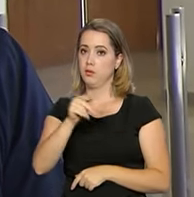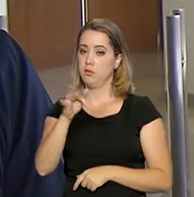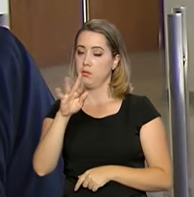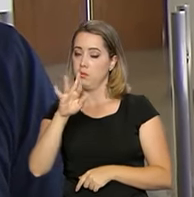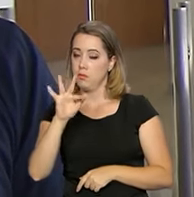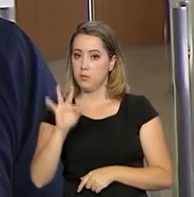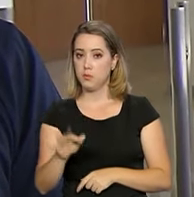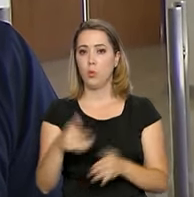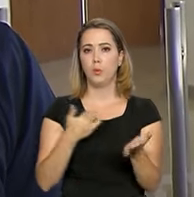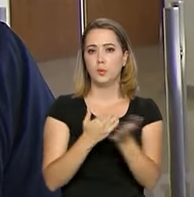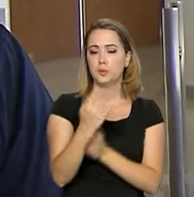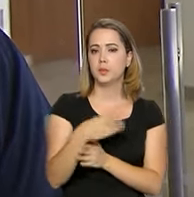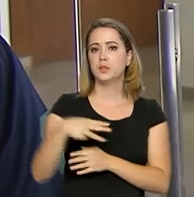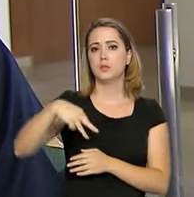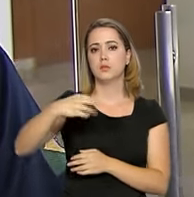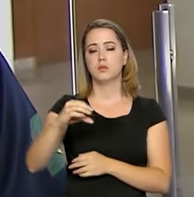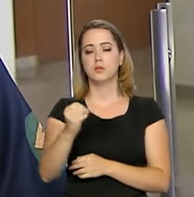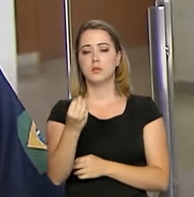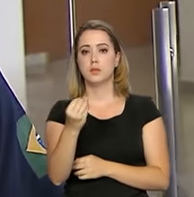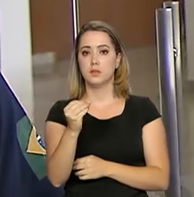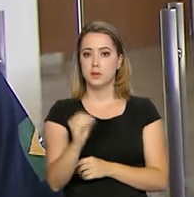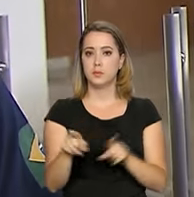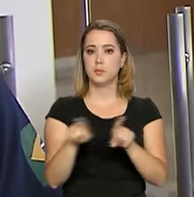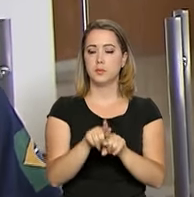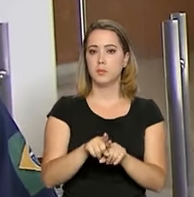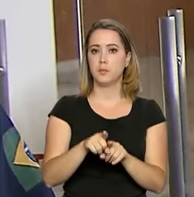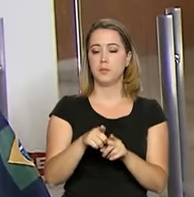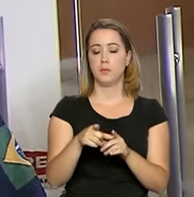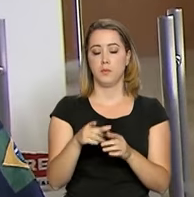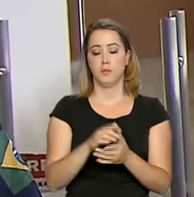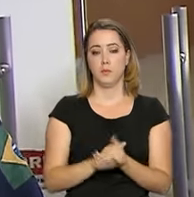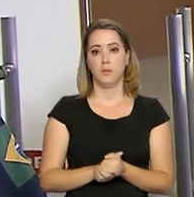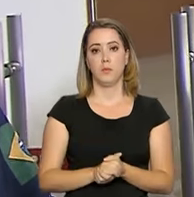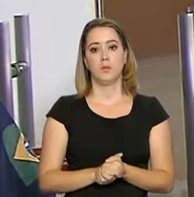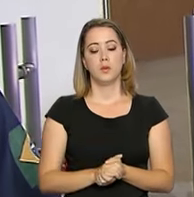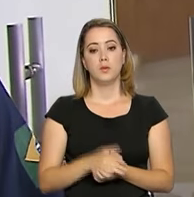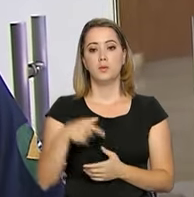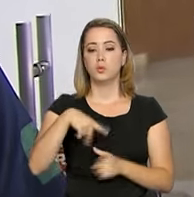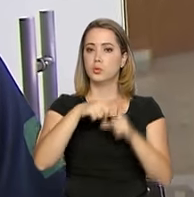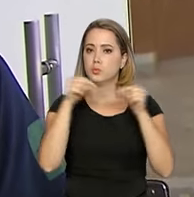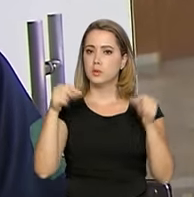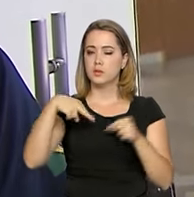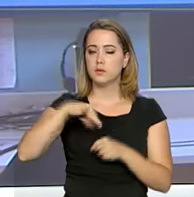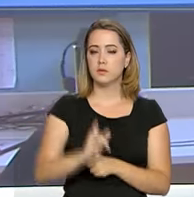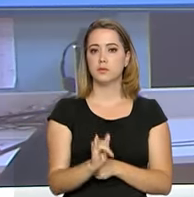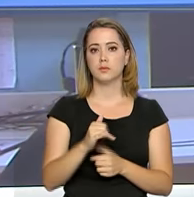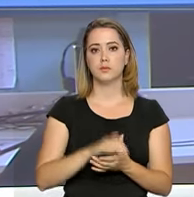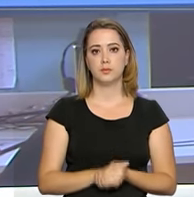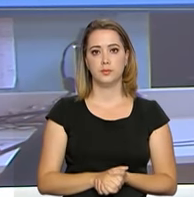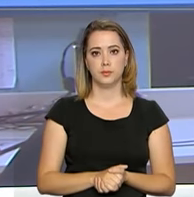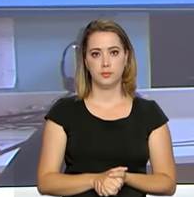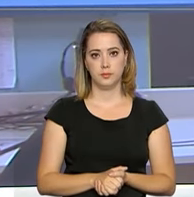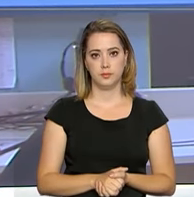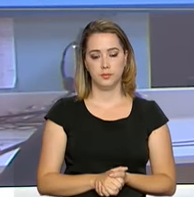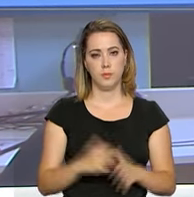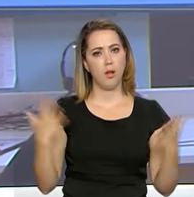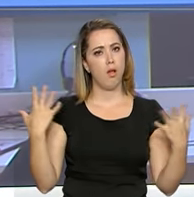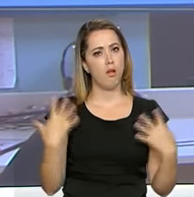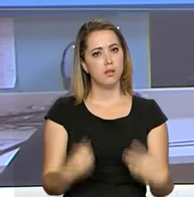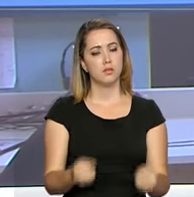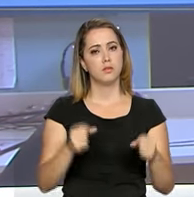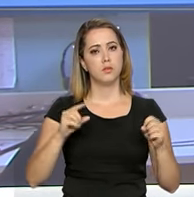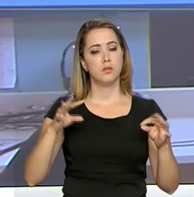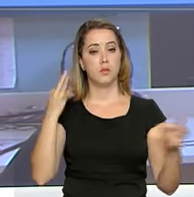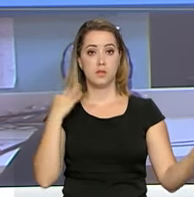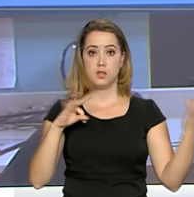o início de Março cobrindo as férias escolares e o carnaval de Brasília Nei Pereira falar de turismo agora